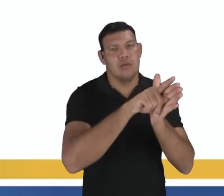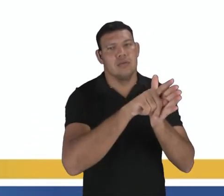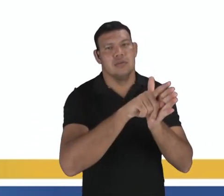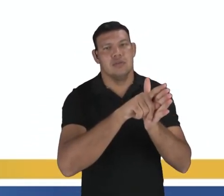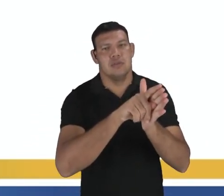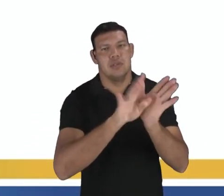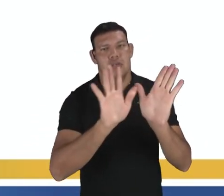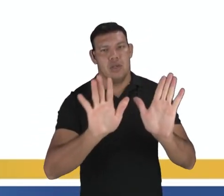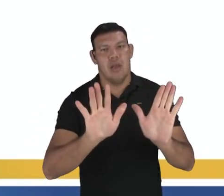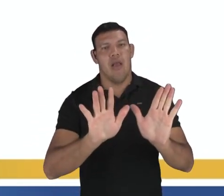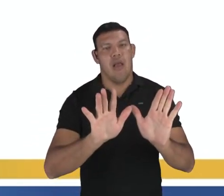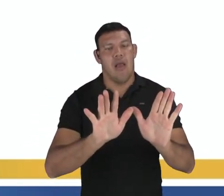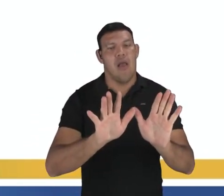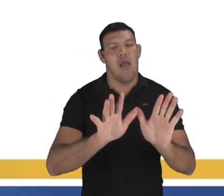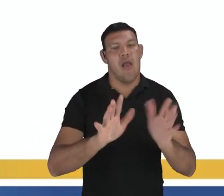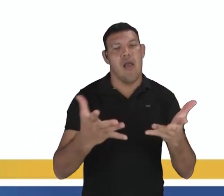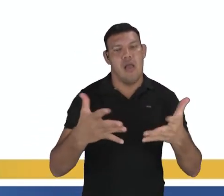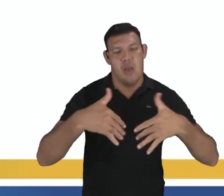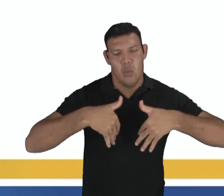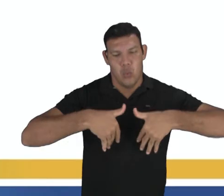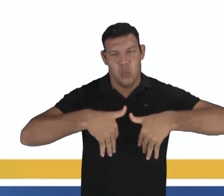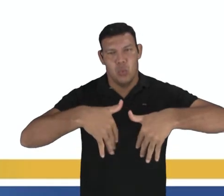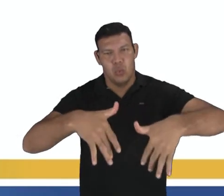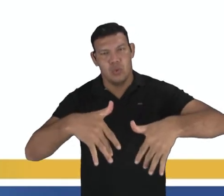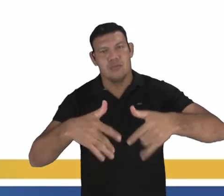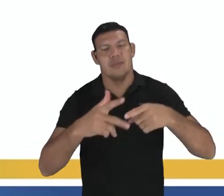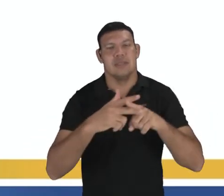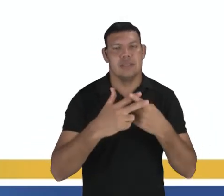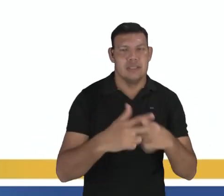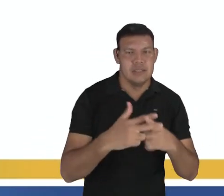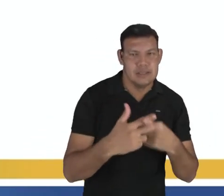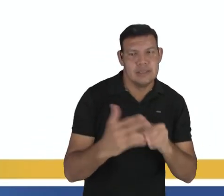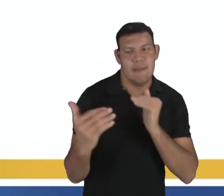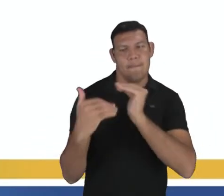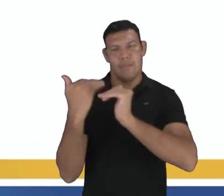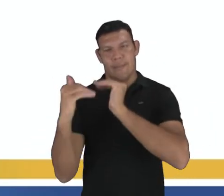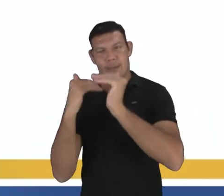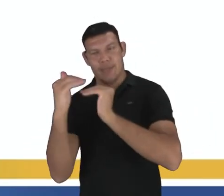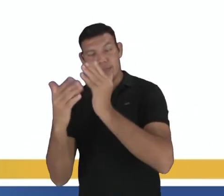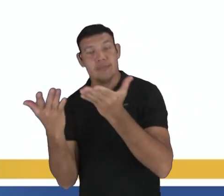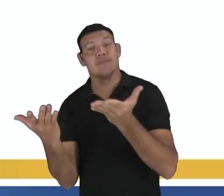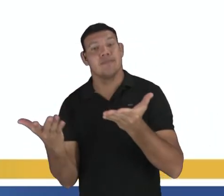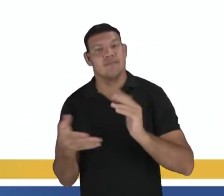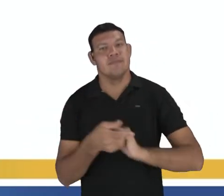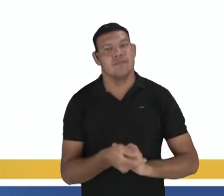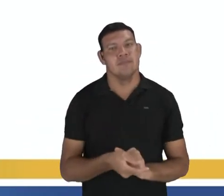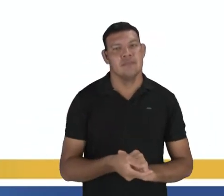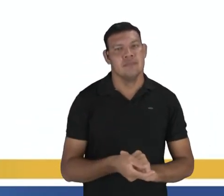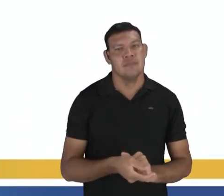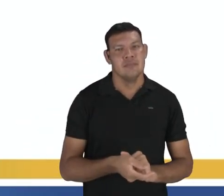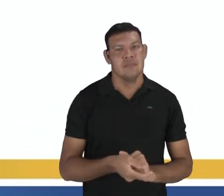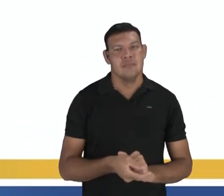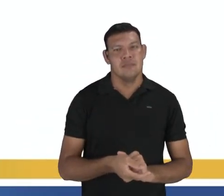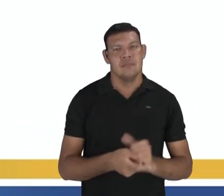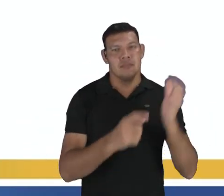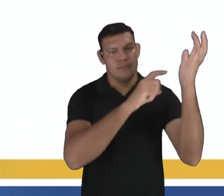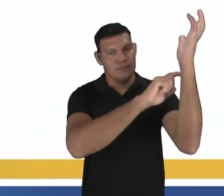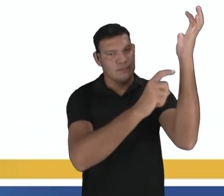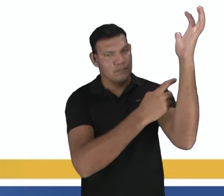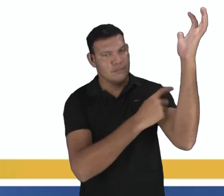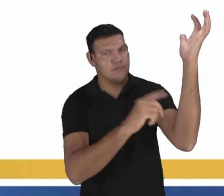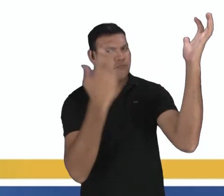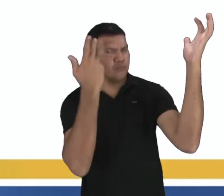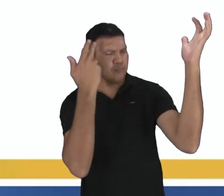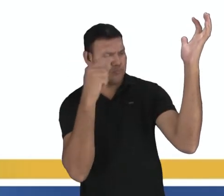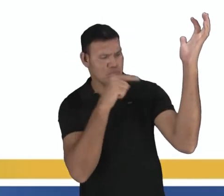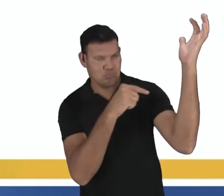os equipamentos que foram criados, que foram desenvolvidos, né? Então, a nossa seringueira, ela nasce de